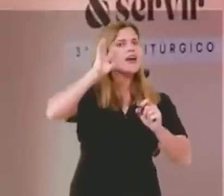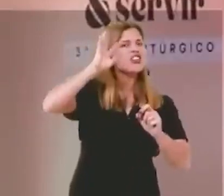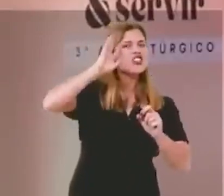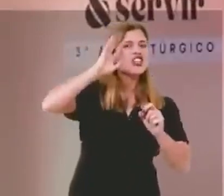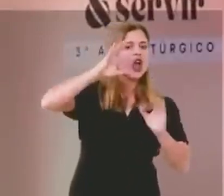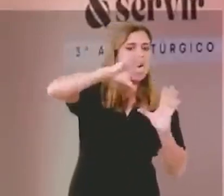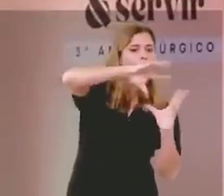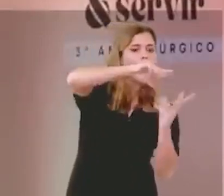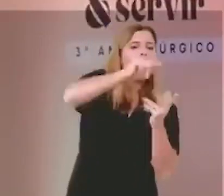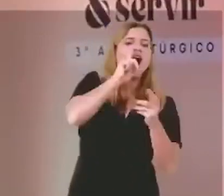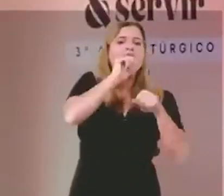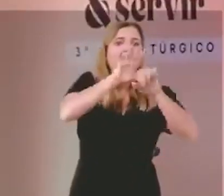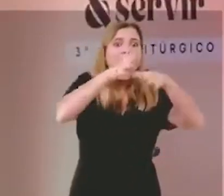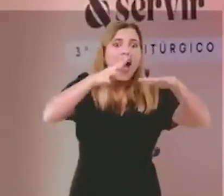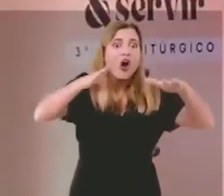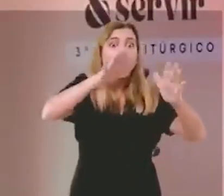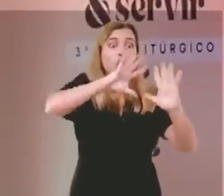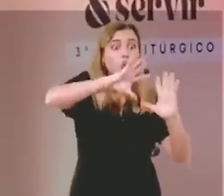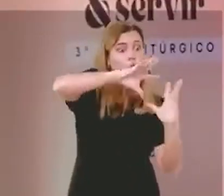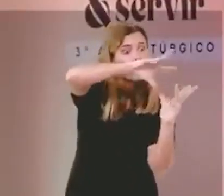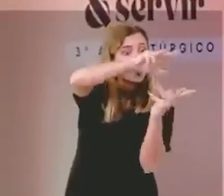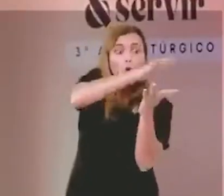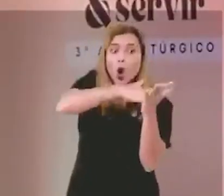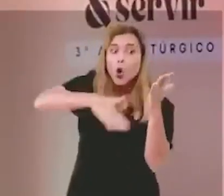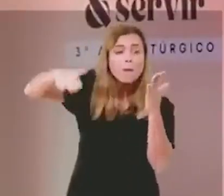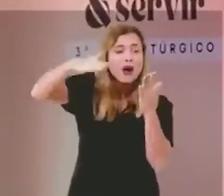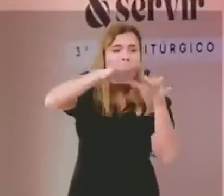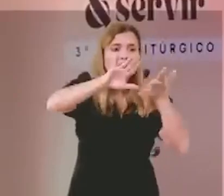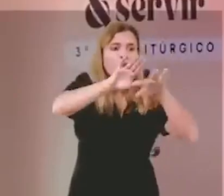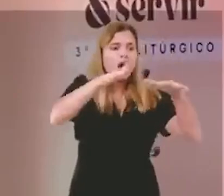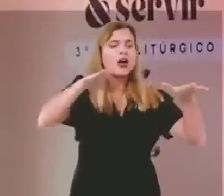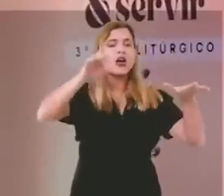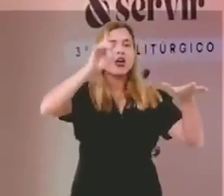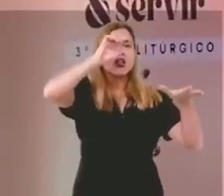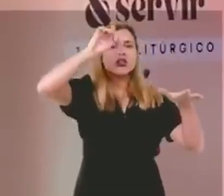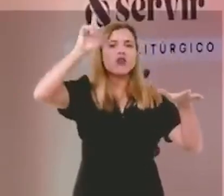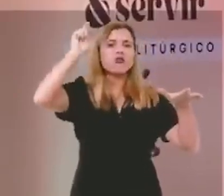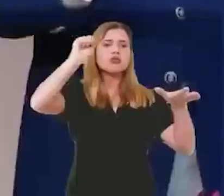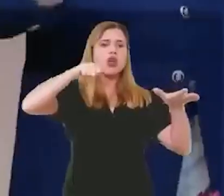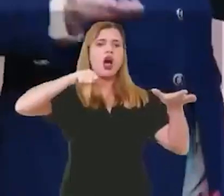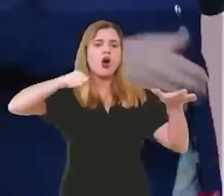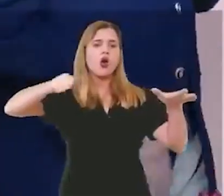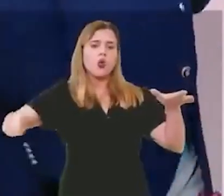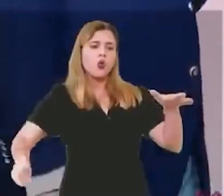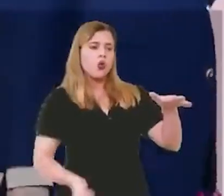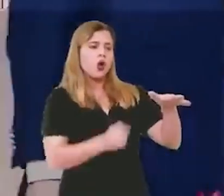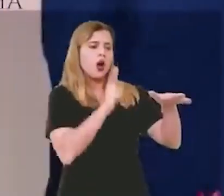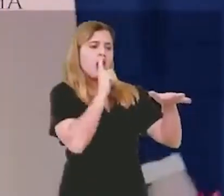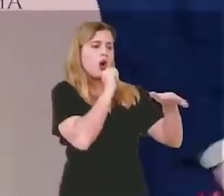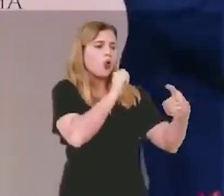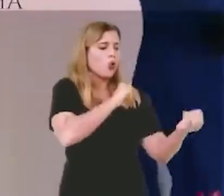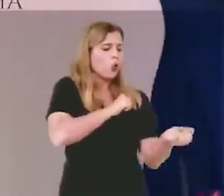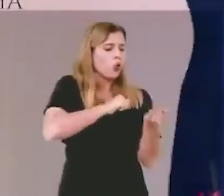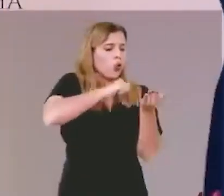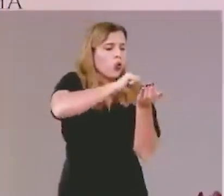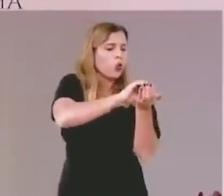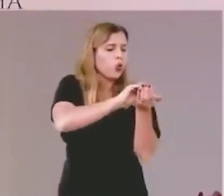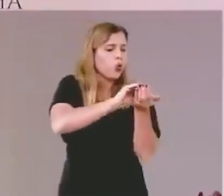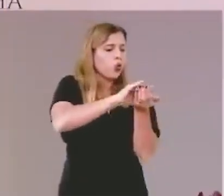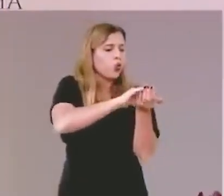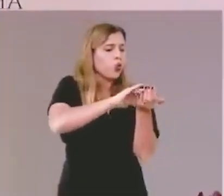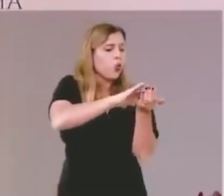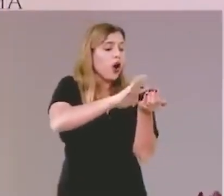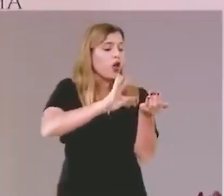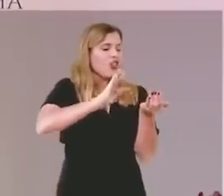no Atlântico, no Índico, no Mediterrâneo, nos mares, nos rios, nas fontes, tente aqui